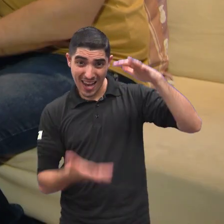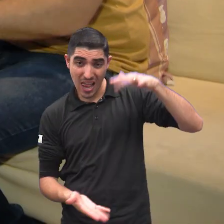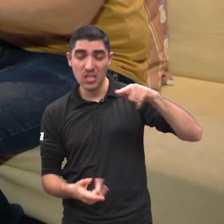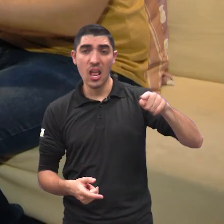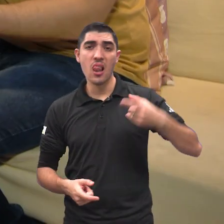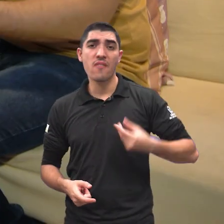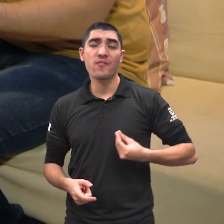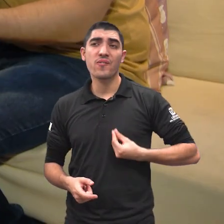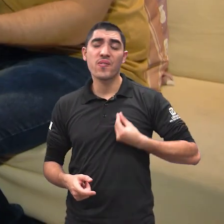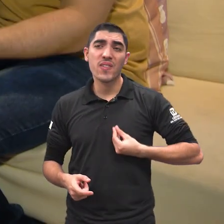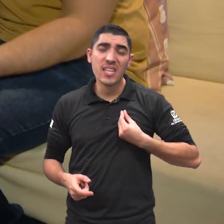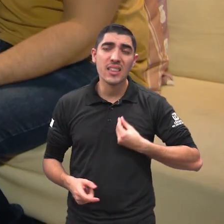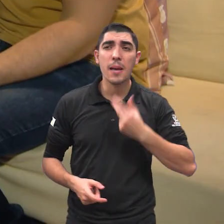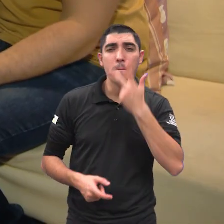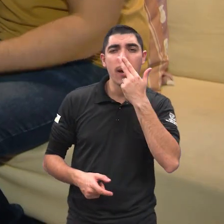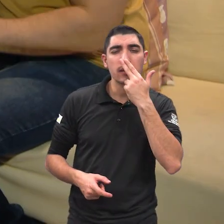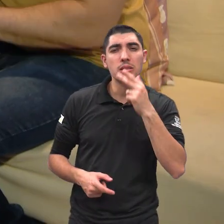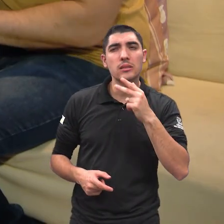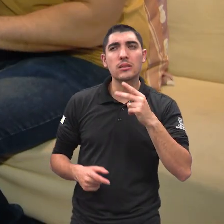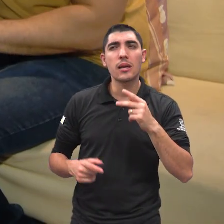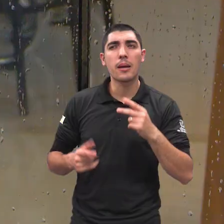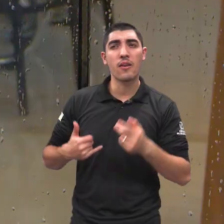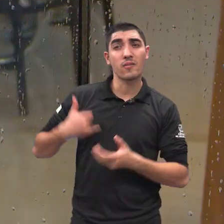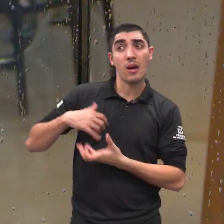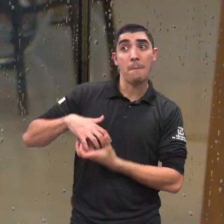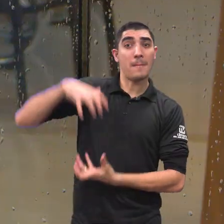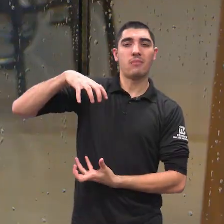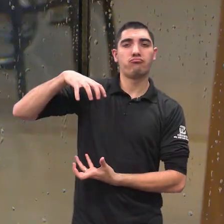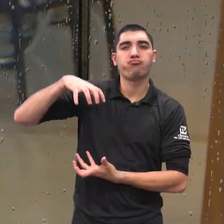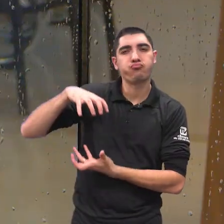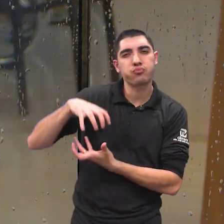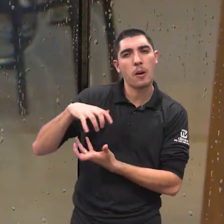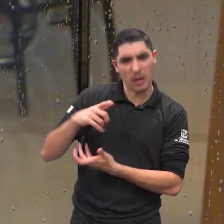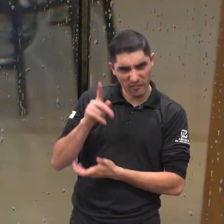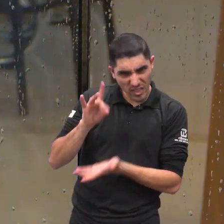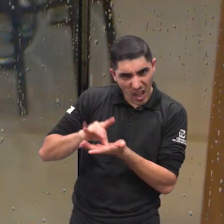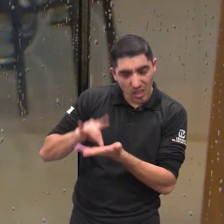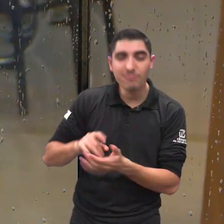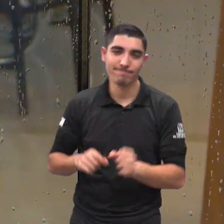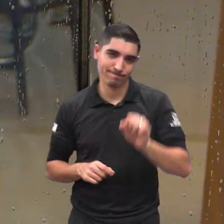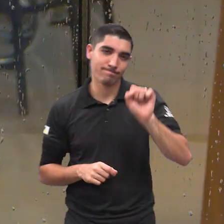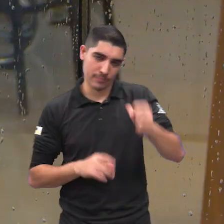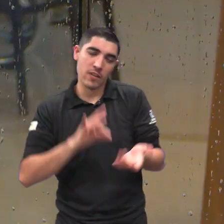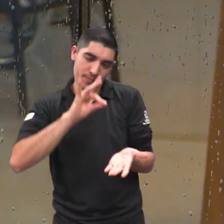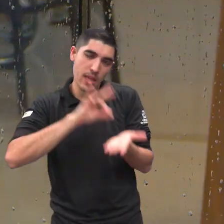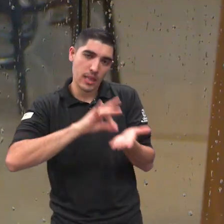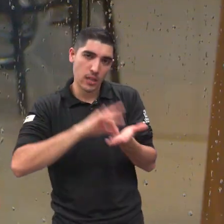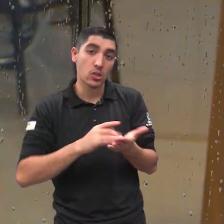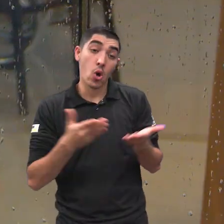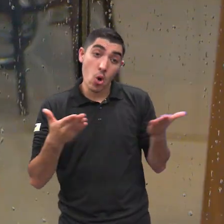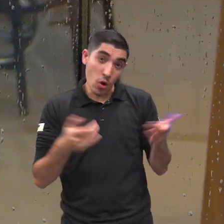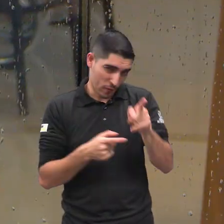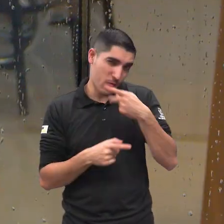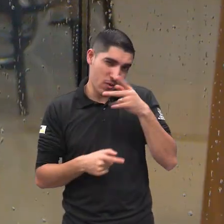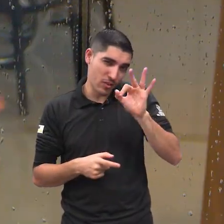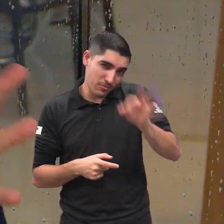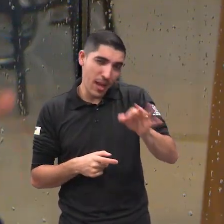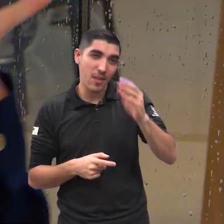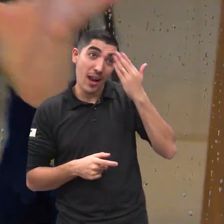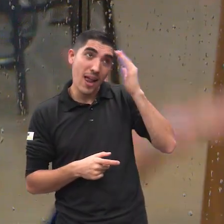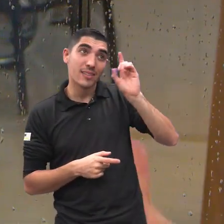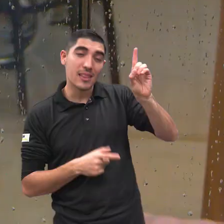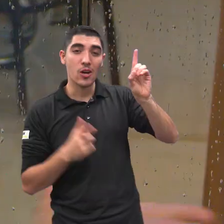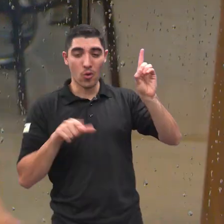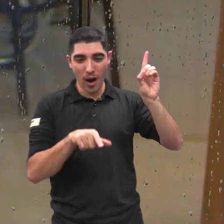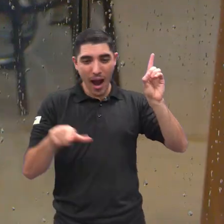menos do que os cães e gatos pequenos. Sim. Isso é real? É real. É real. Assim, a gente, hoje em dia, como você colocou, graças a Deus, a gente tem